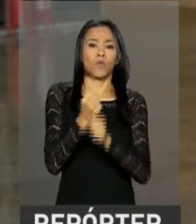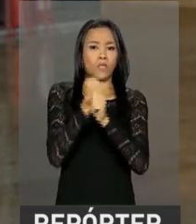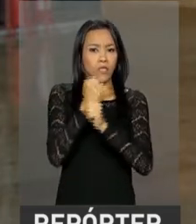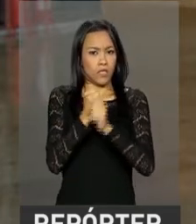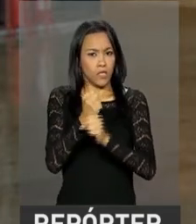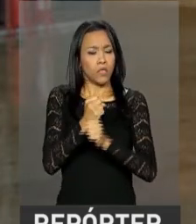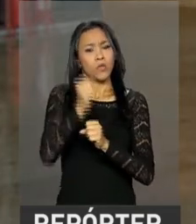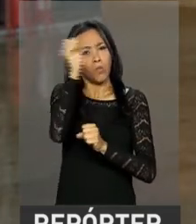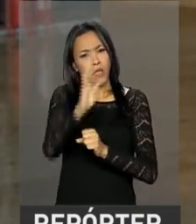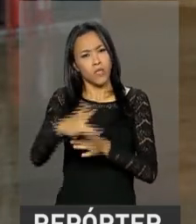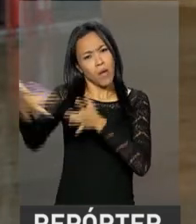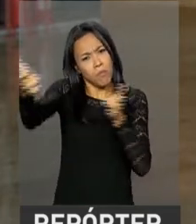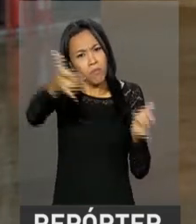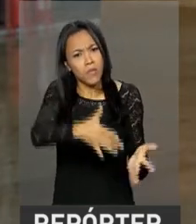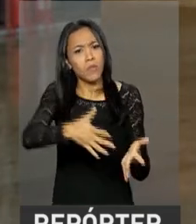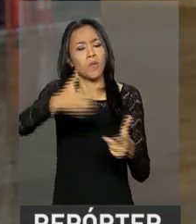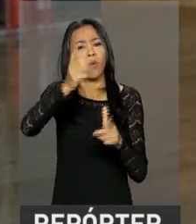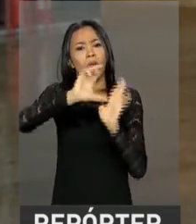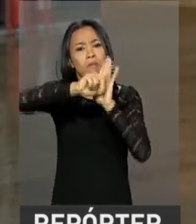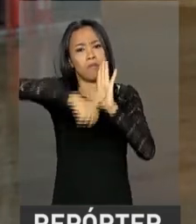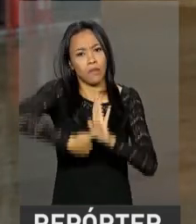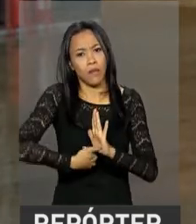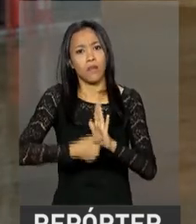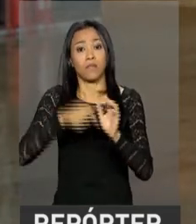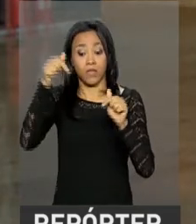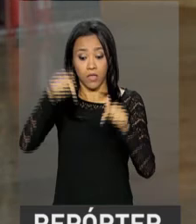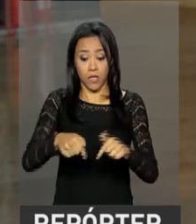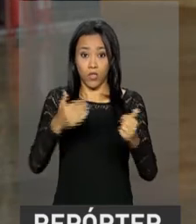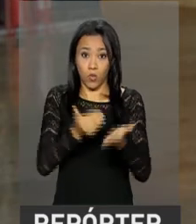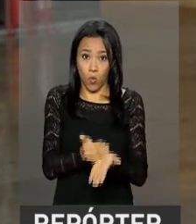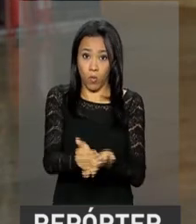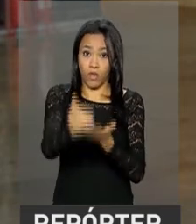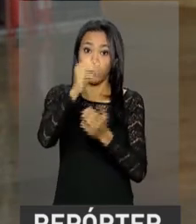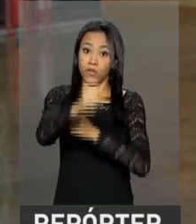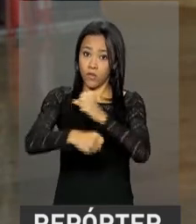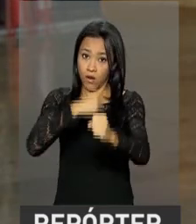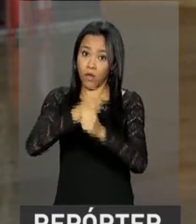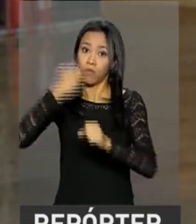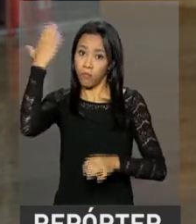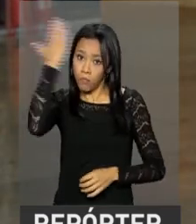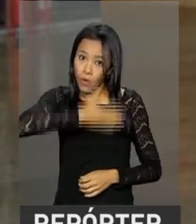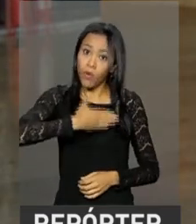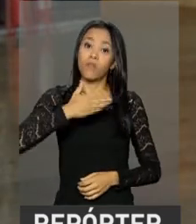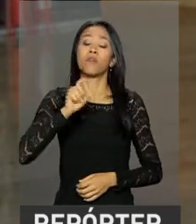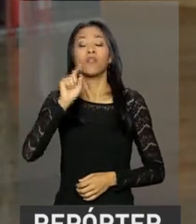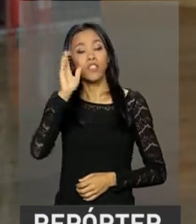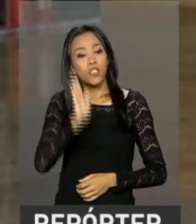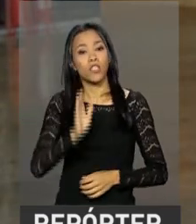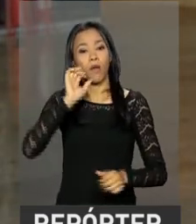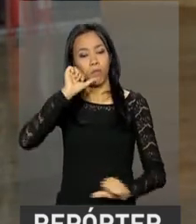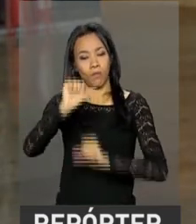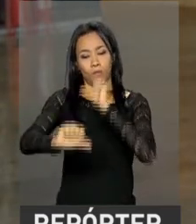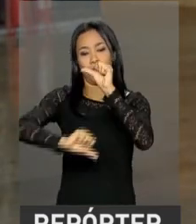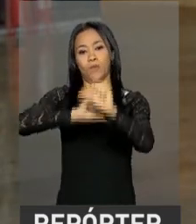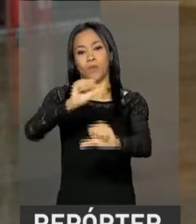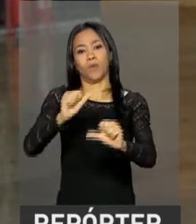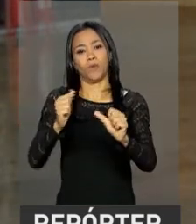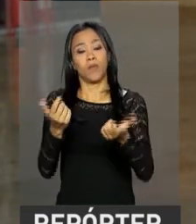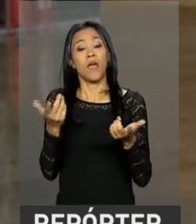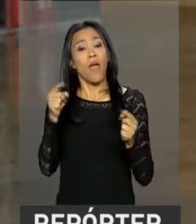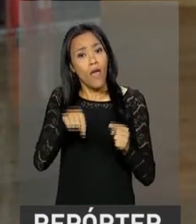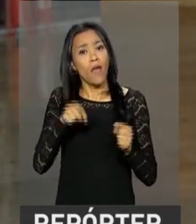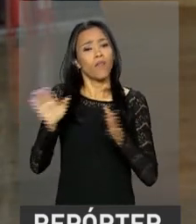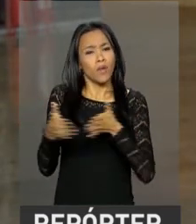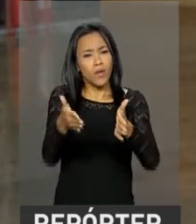século para ele o forte crescimento da economia neste início de ano é uma comprovação de que esse processo já mudou ele disse ainda que há um